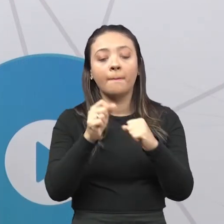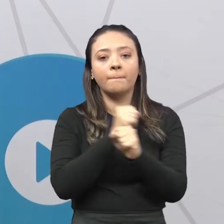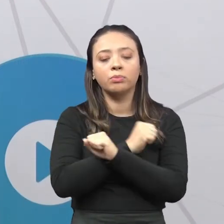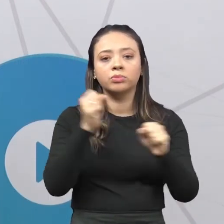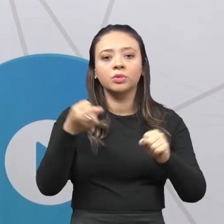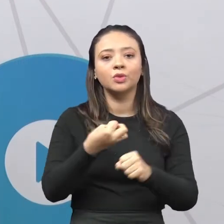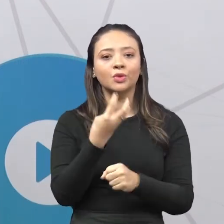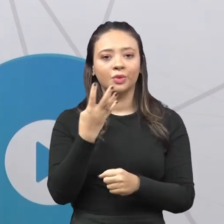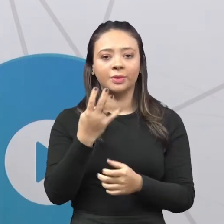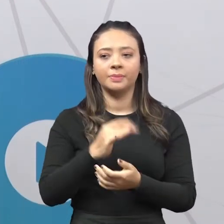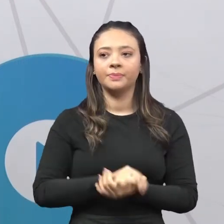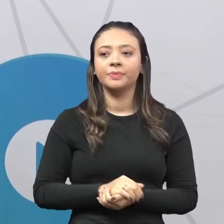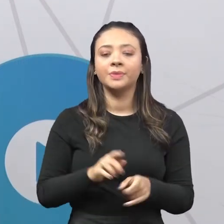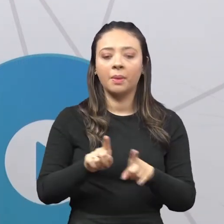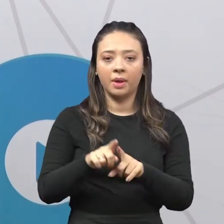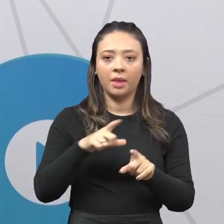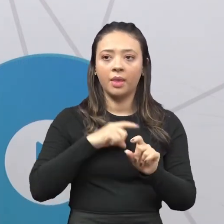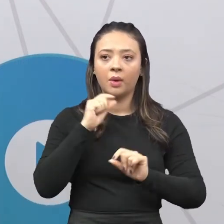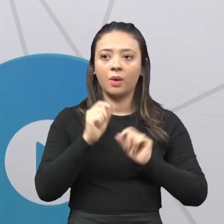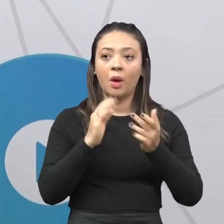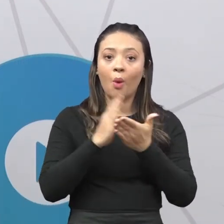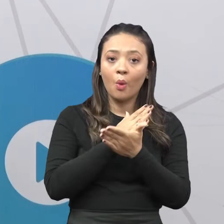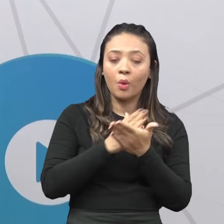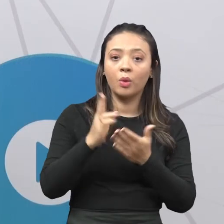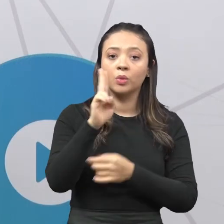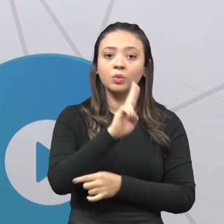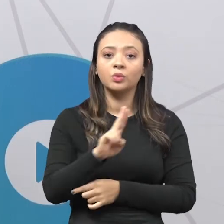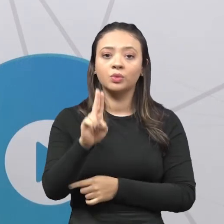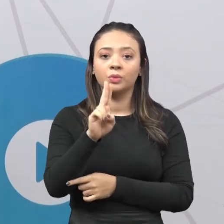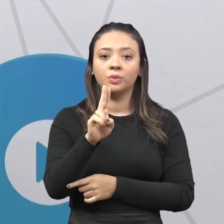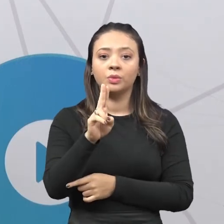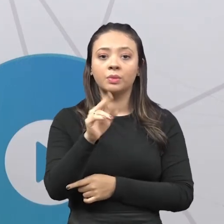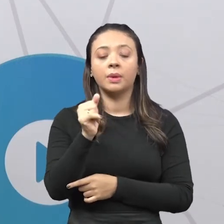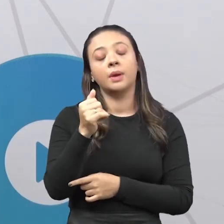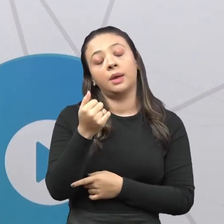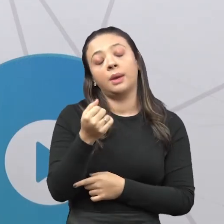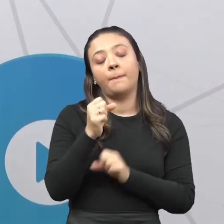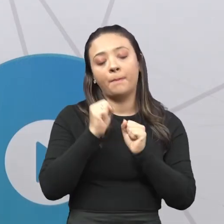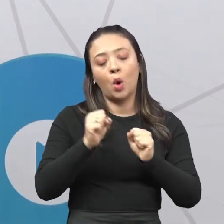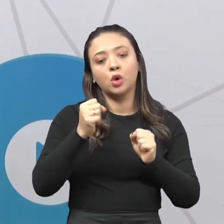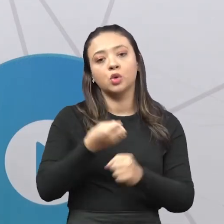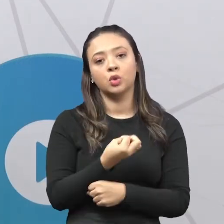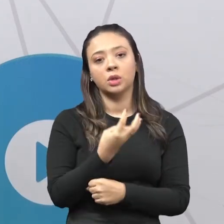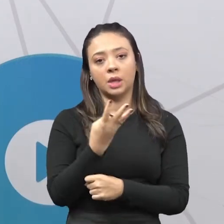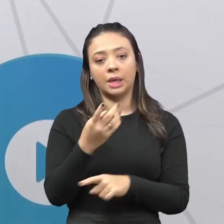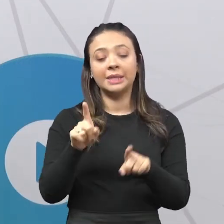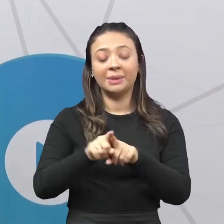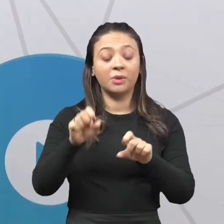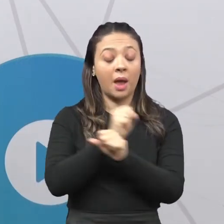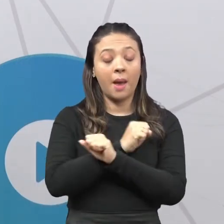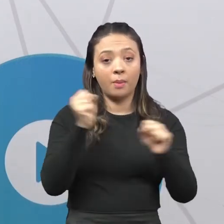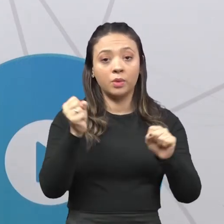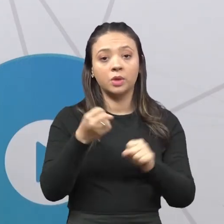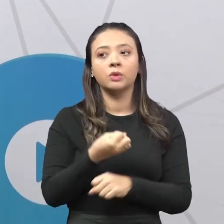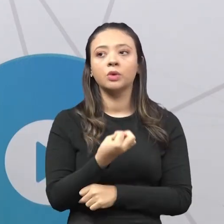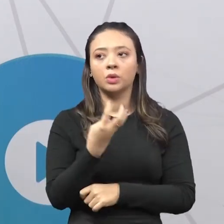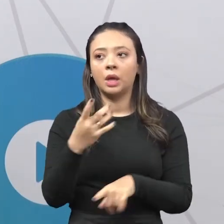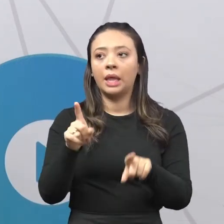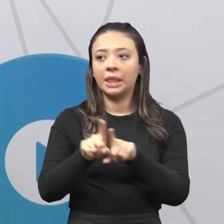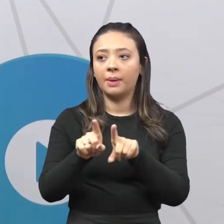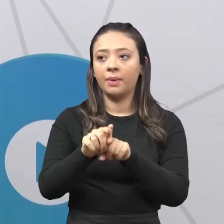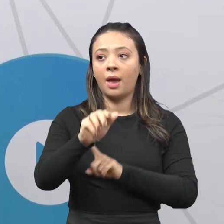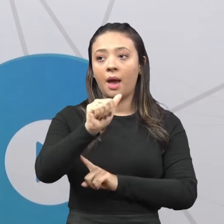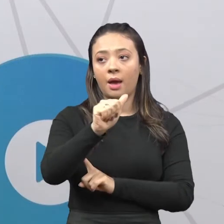aqueles quantificadores que são usados tanto para contáveis quanto para incontáveis, que são a lot of